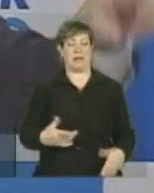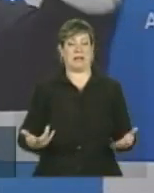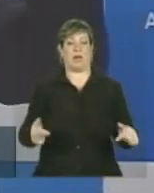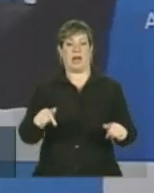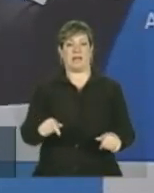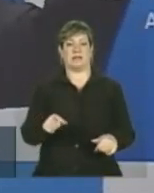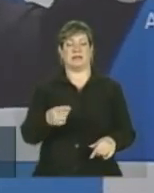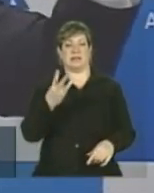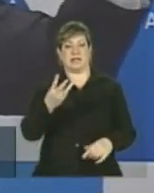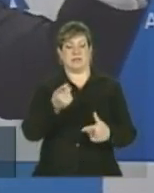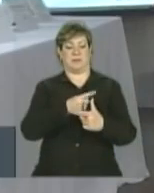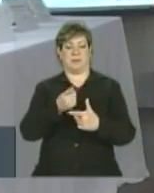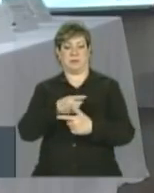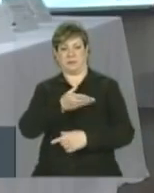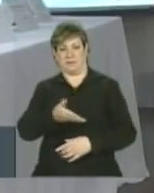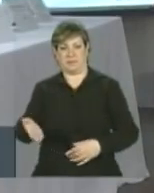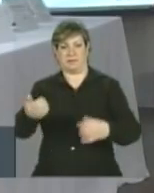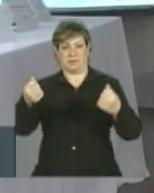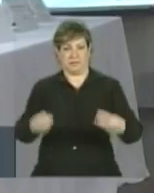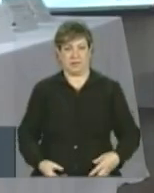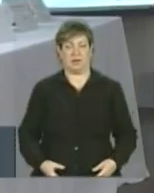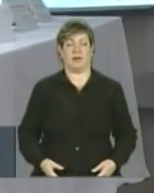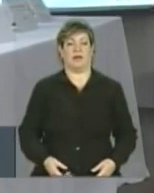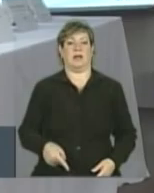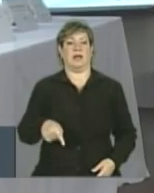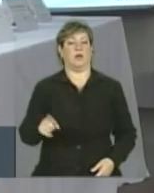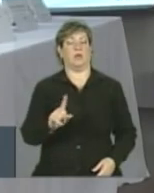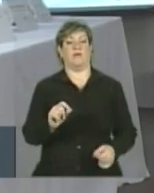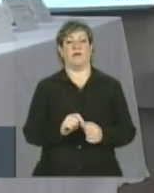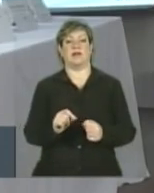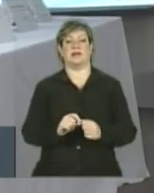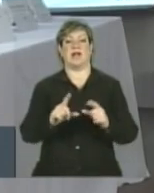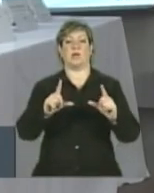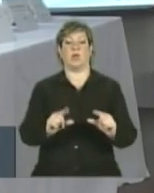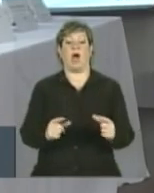aqui, e nós não estamos fazendo aqui uma redução